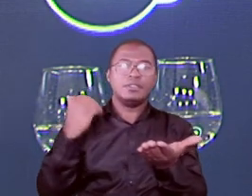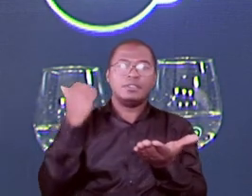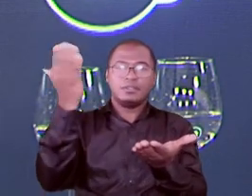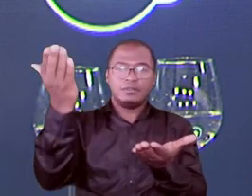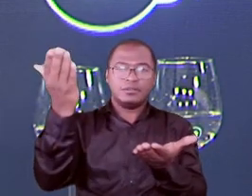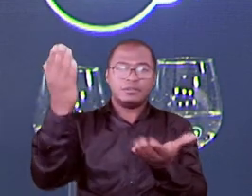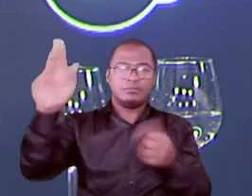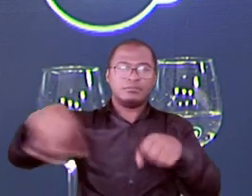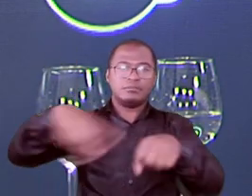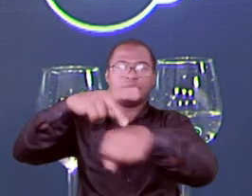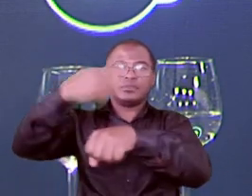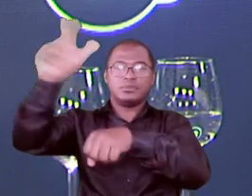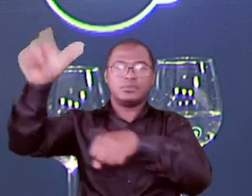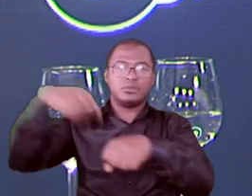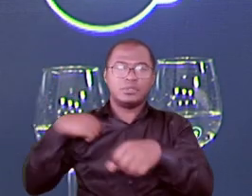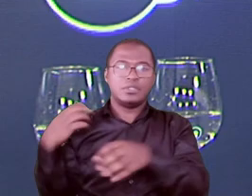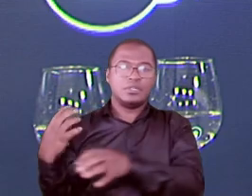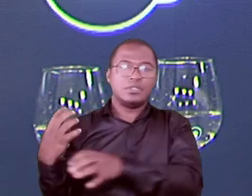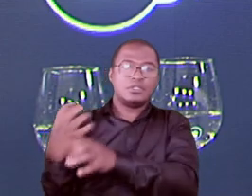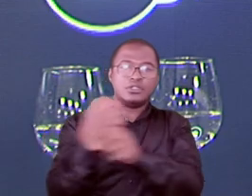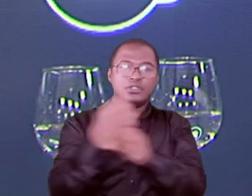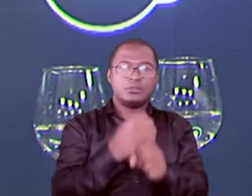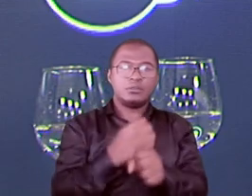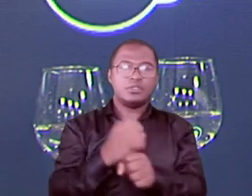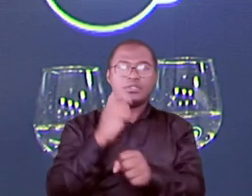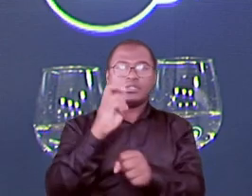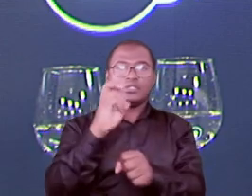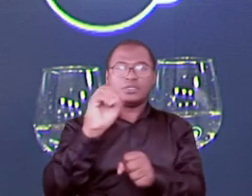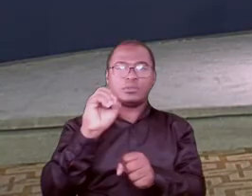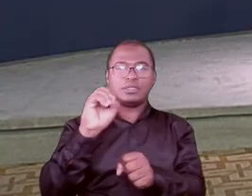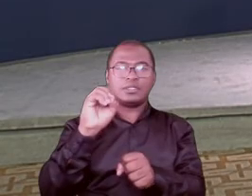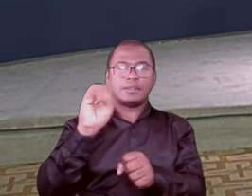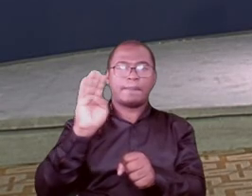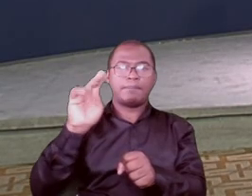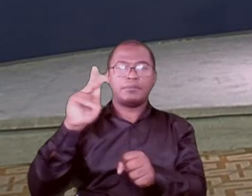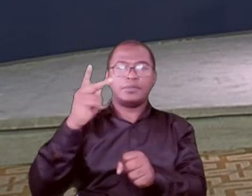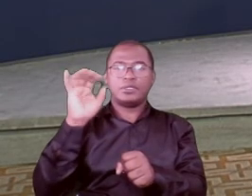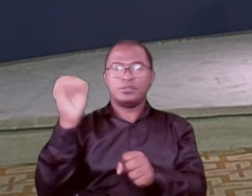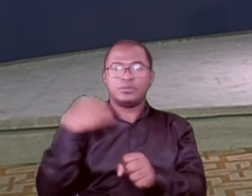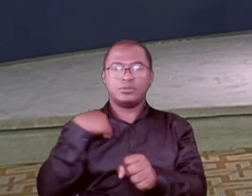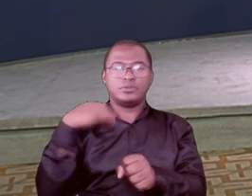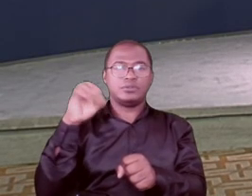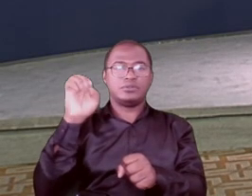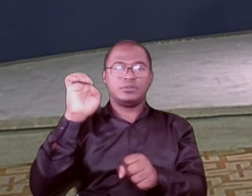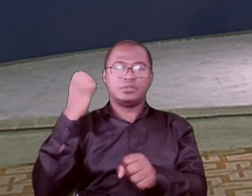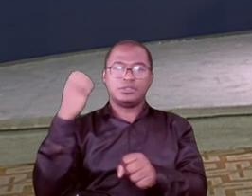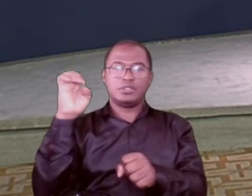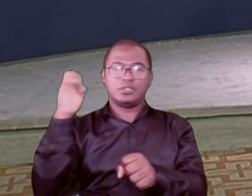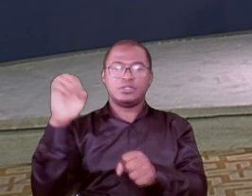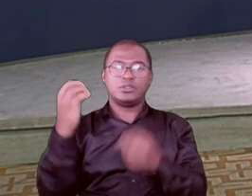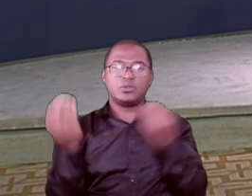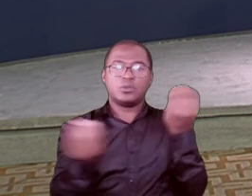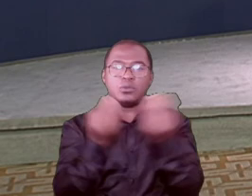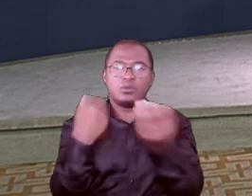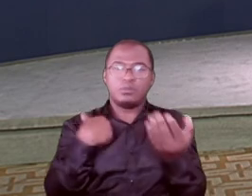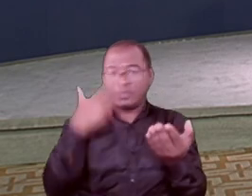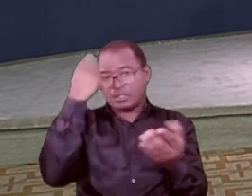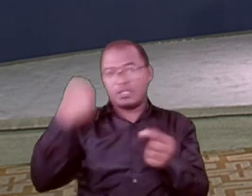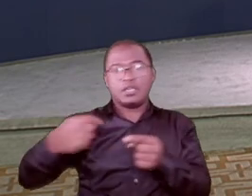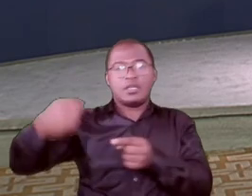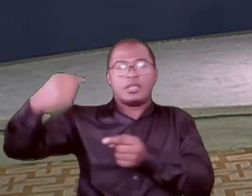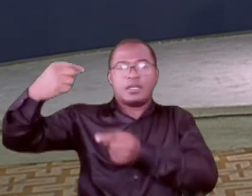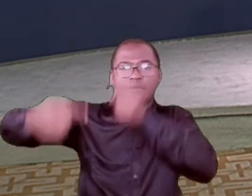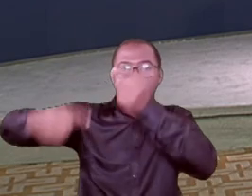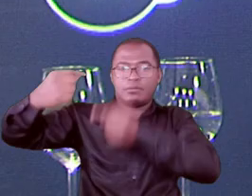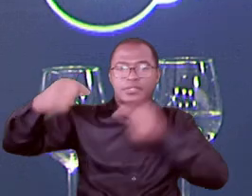euros e até operação no Brasil e não tem sido fácil para eles competir com vocês né assim então